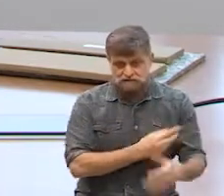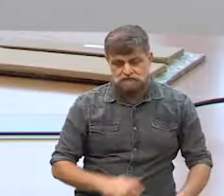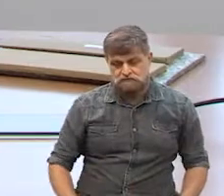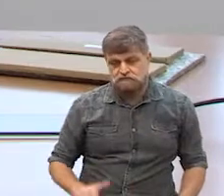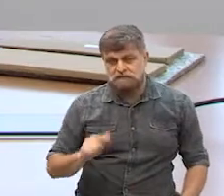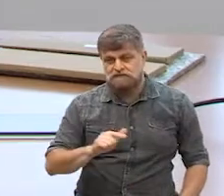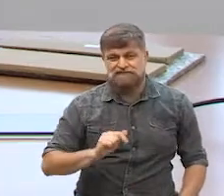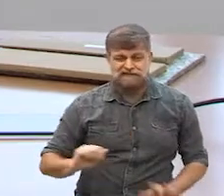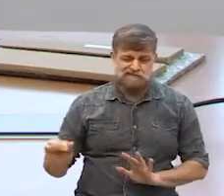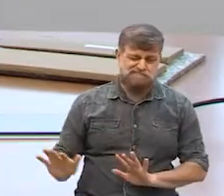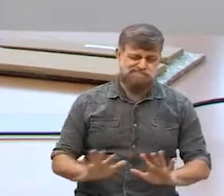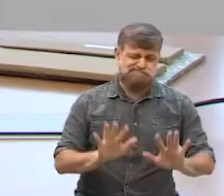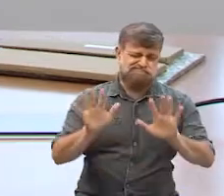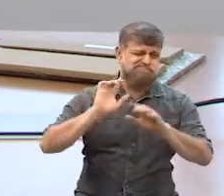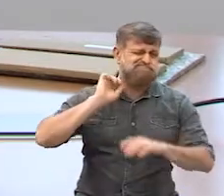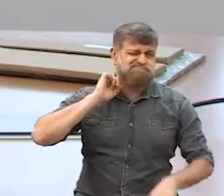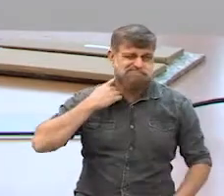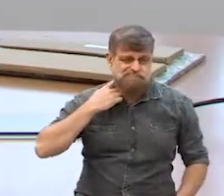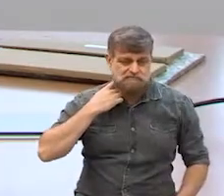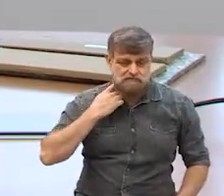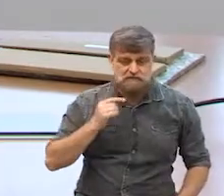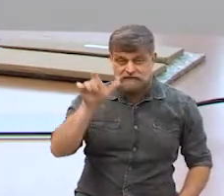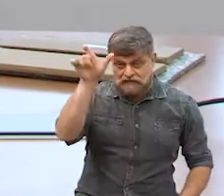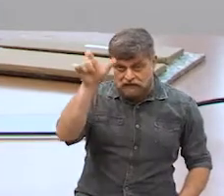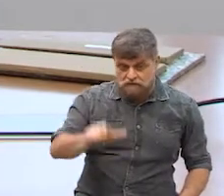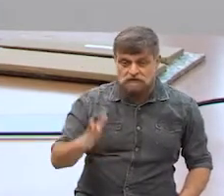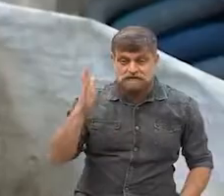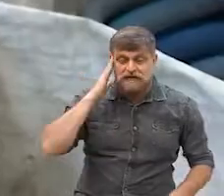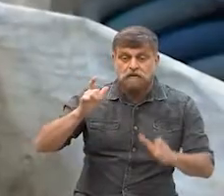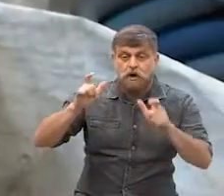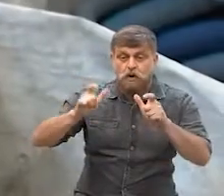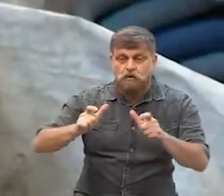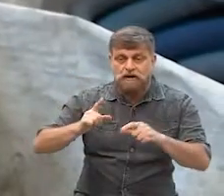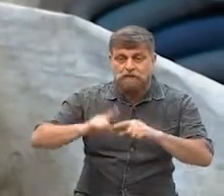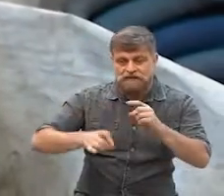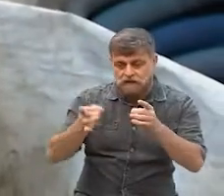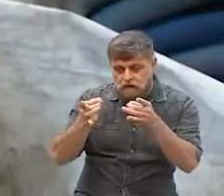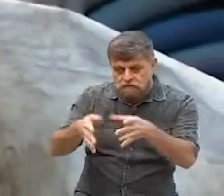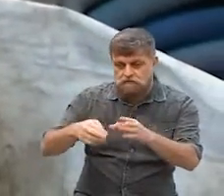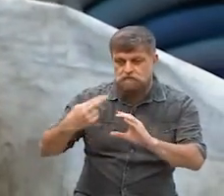está poluindo, né? E quando você descarta de forma correta,